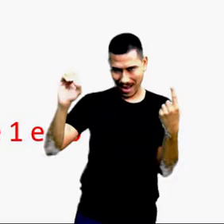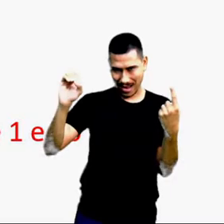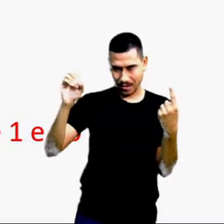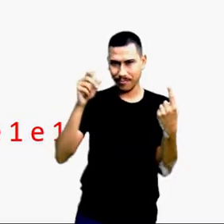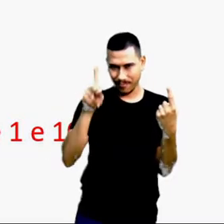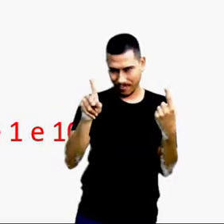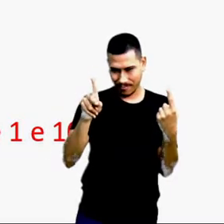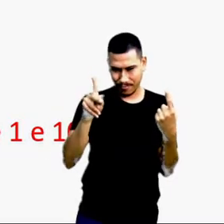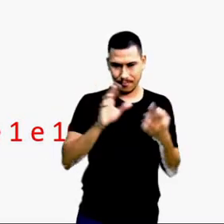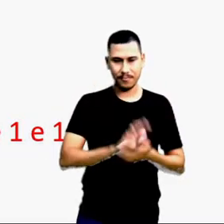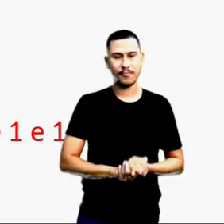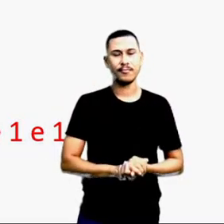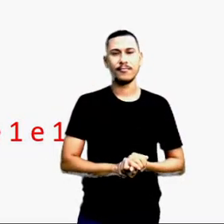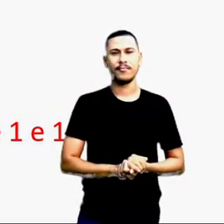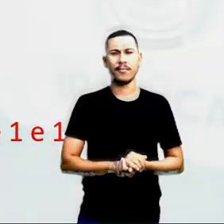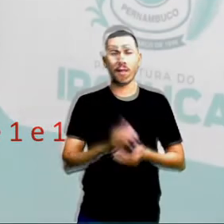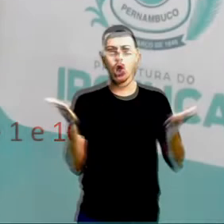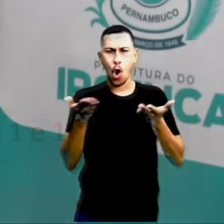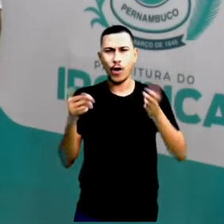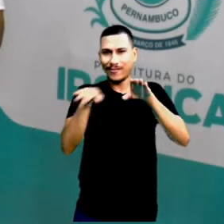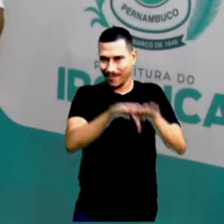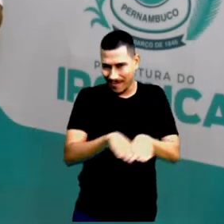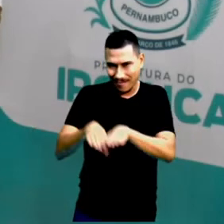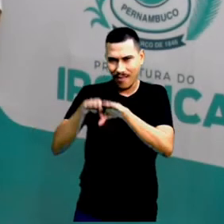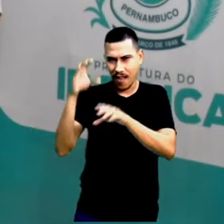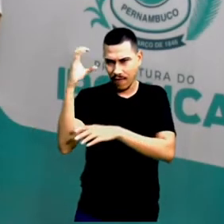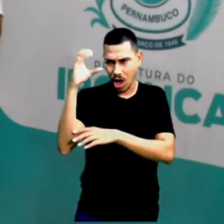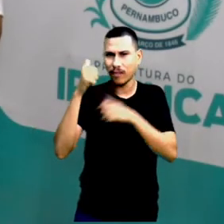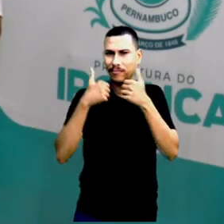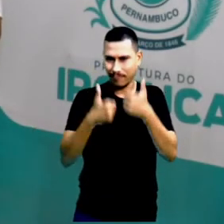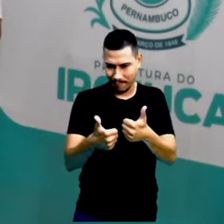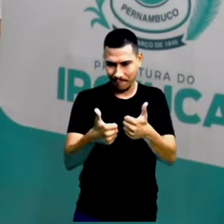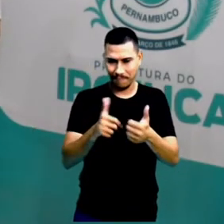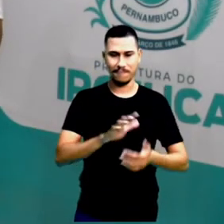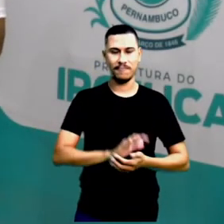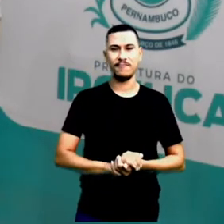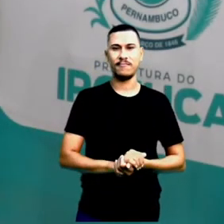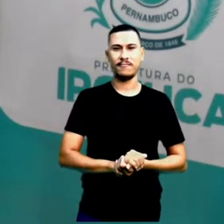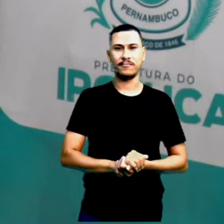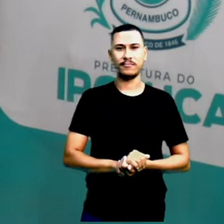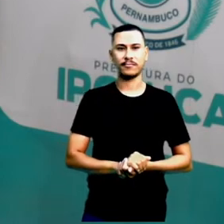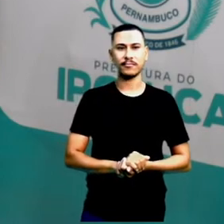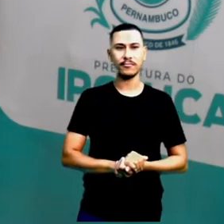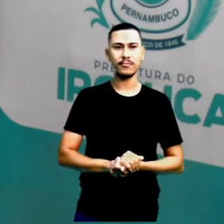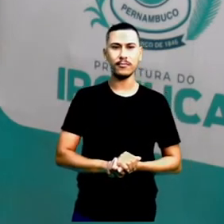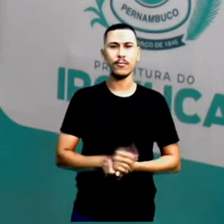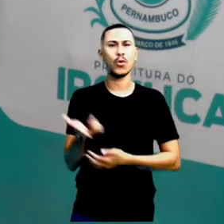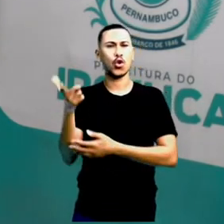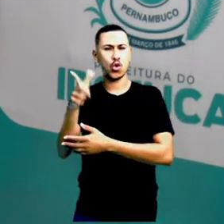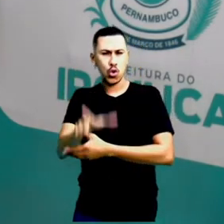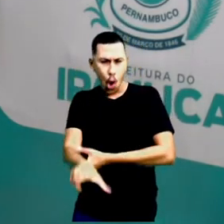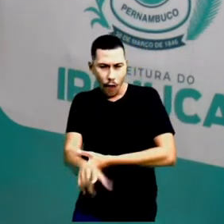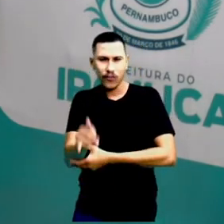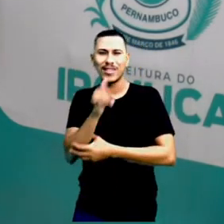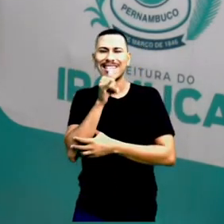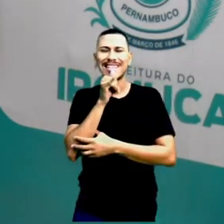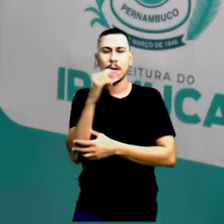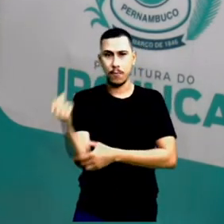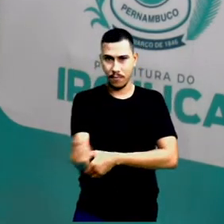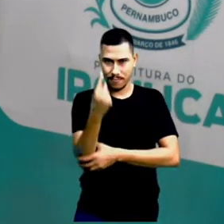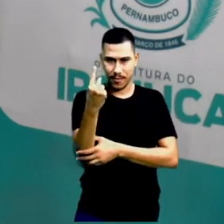ok? Agora eles estão escritos em notação científica? Sim, estão. Vamos retomar aquele primeiro